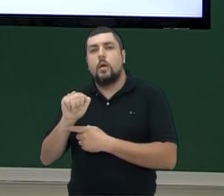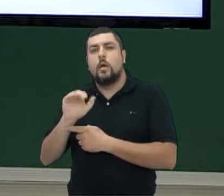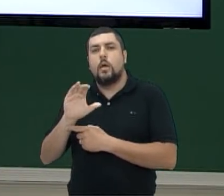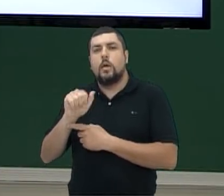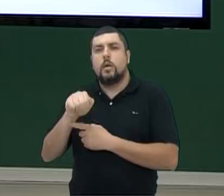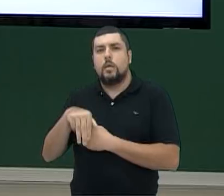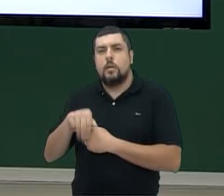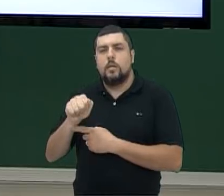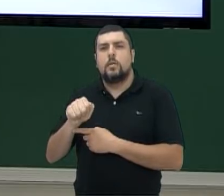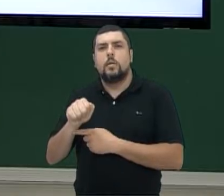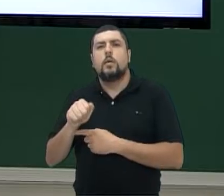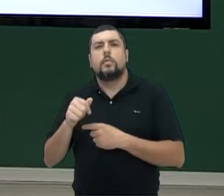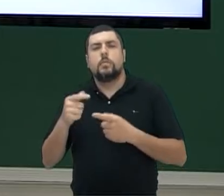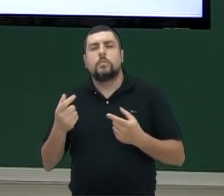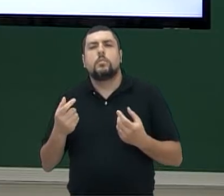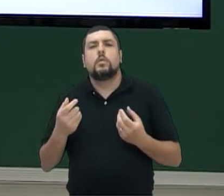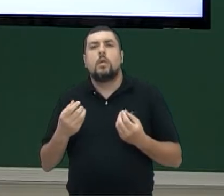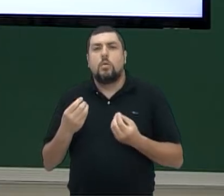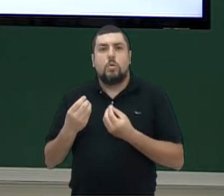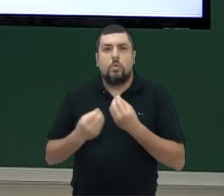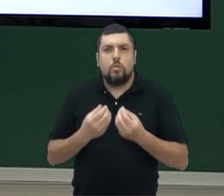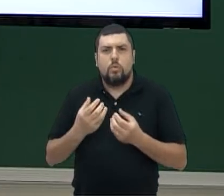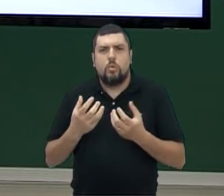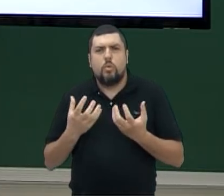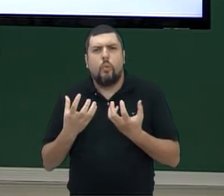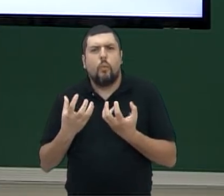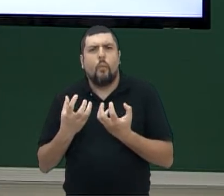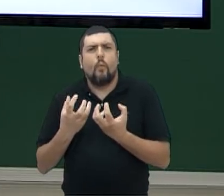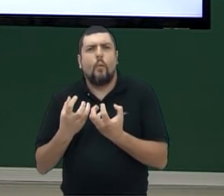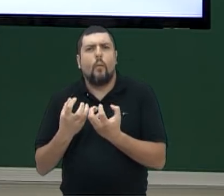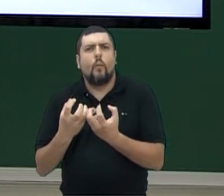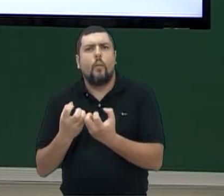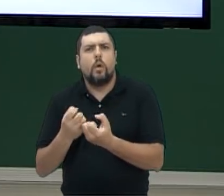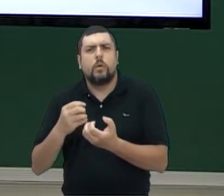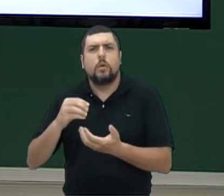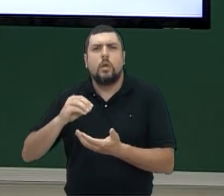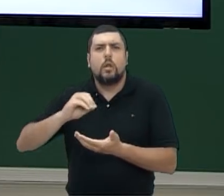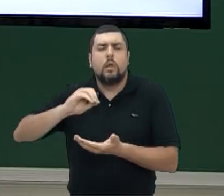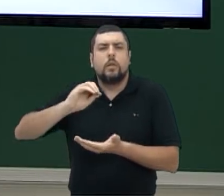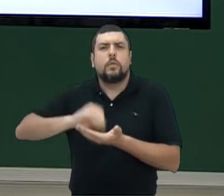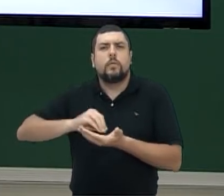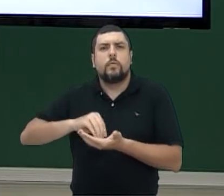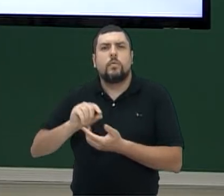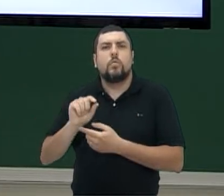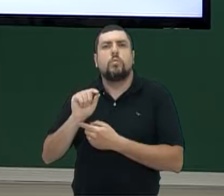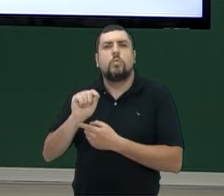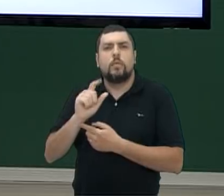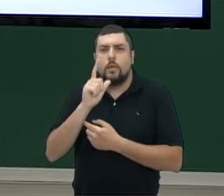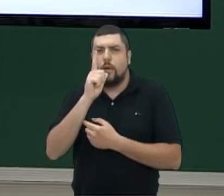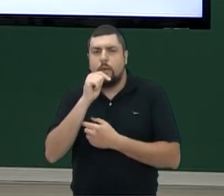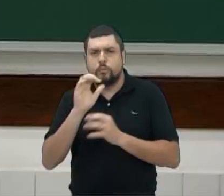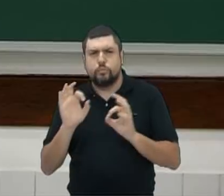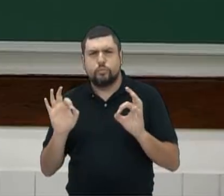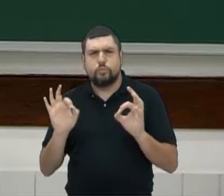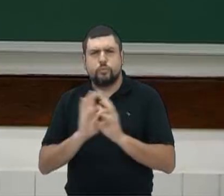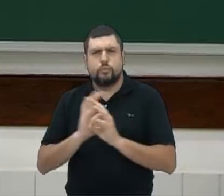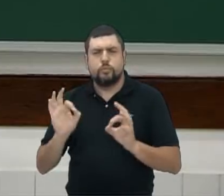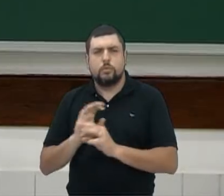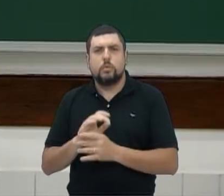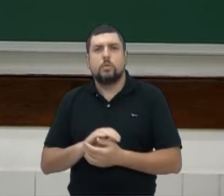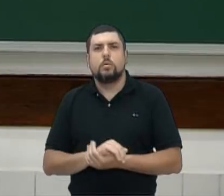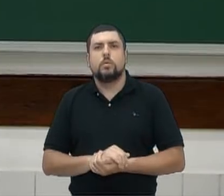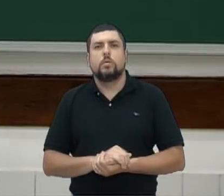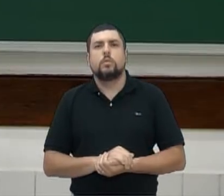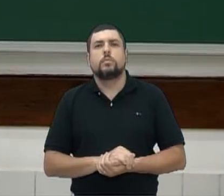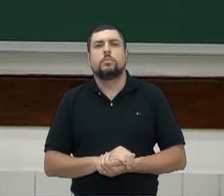e que se caracteriza pela aridez do seu clima, pela falta de disponibilidade de água. E agora aqui